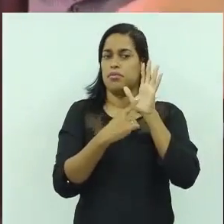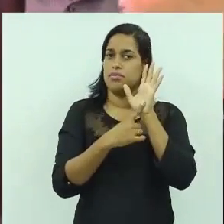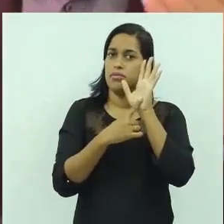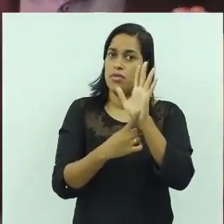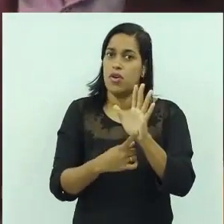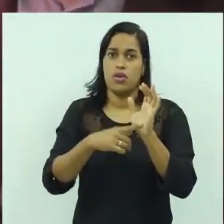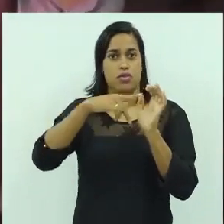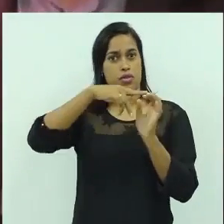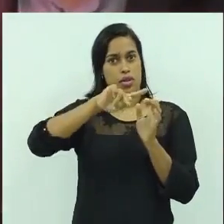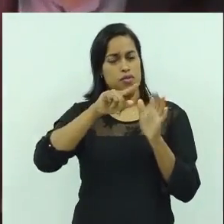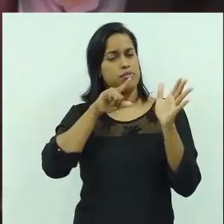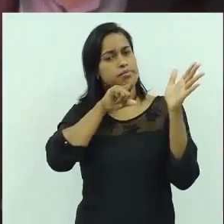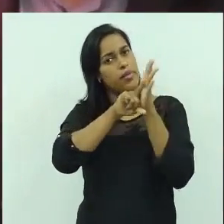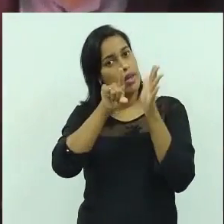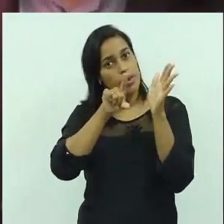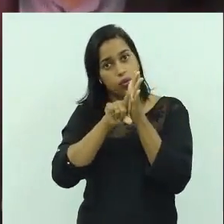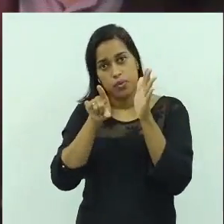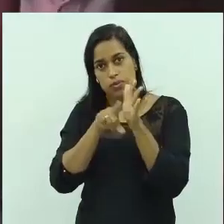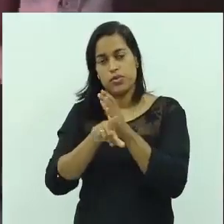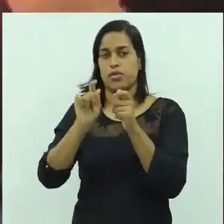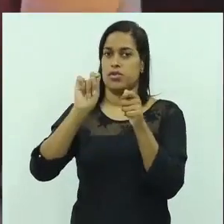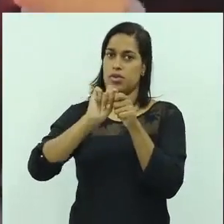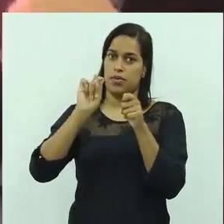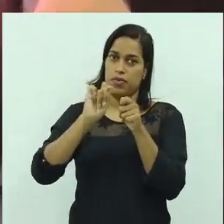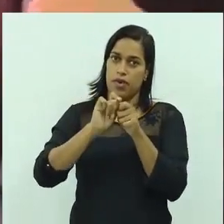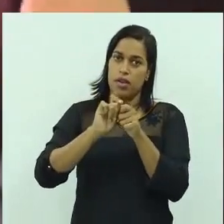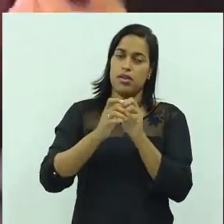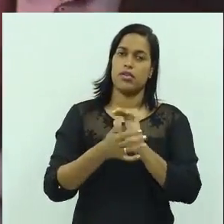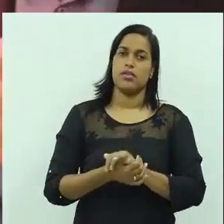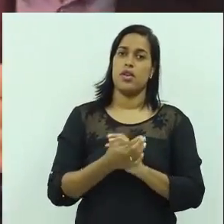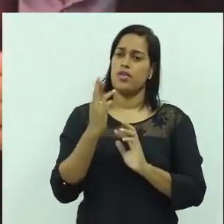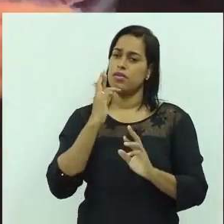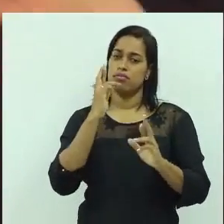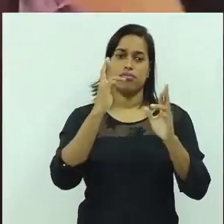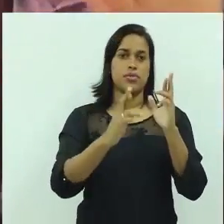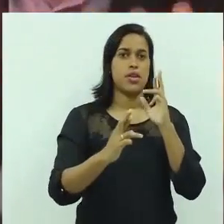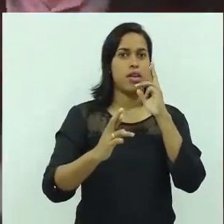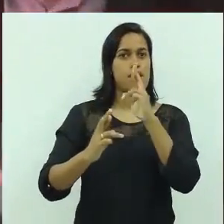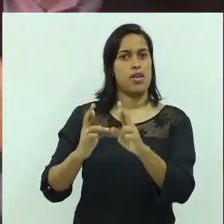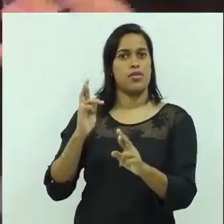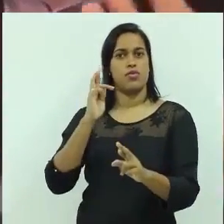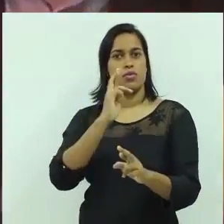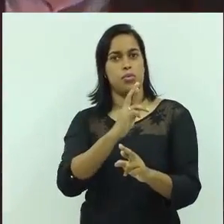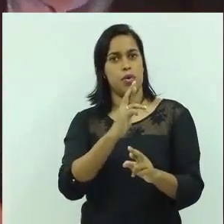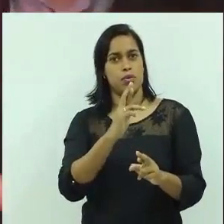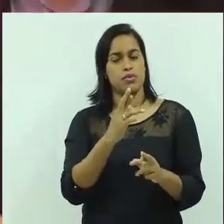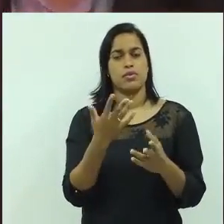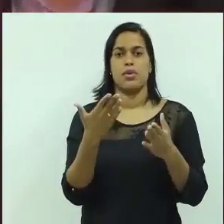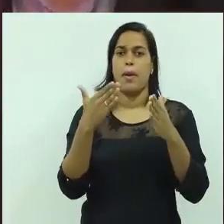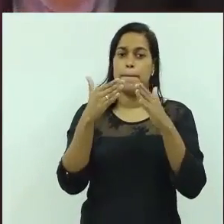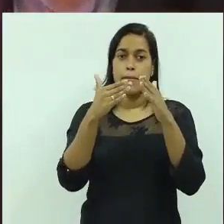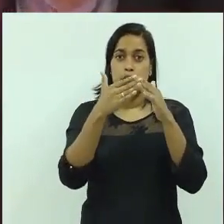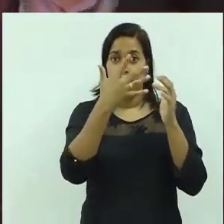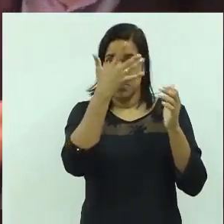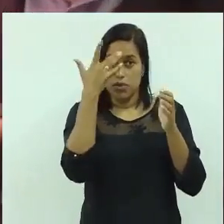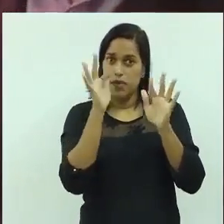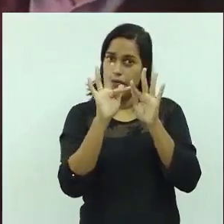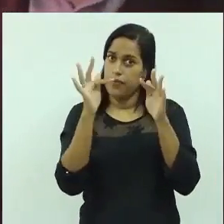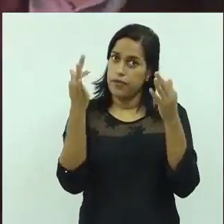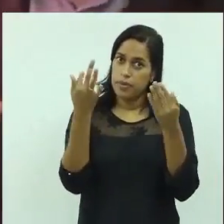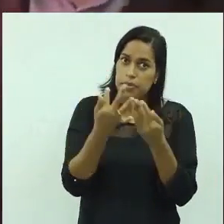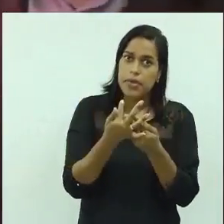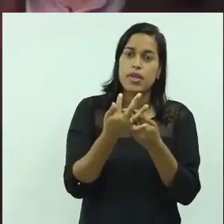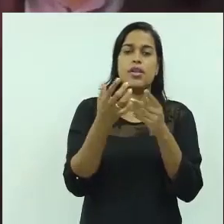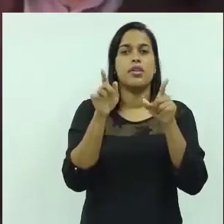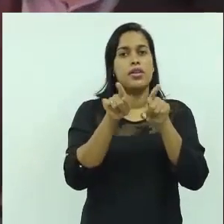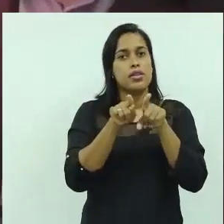mesmo as possíveis perguntas que serão feitas, que você responda, que você peça, solicite alguém da sua família que